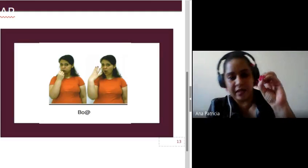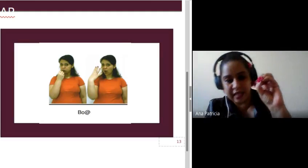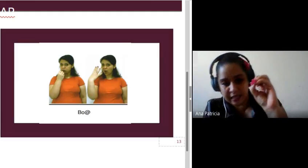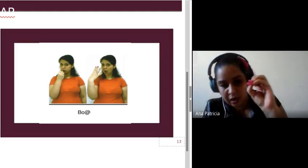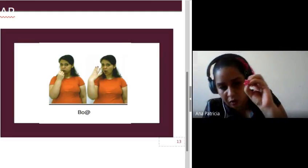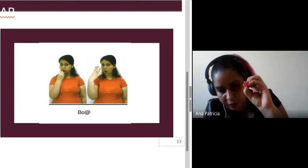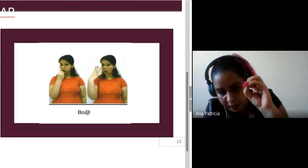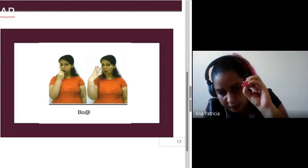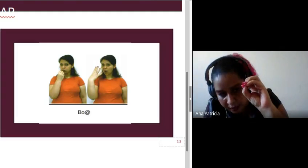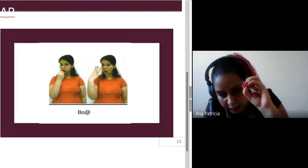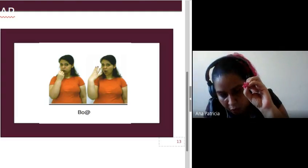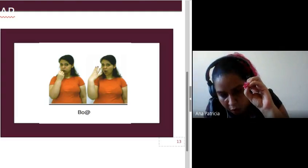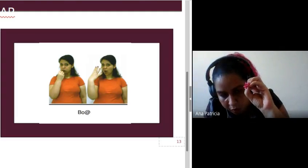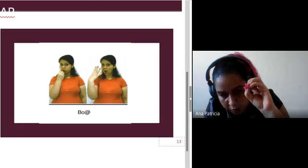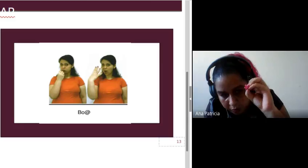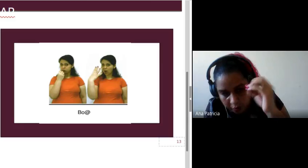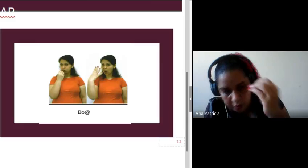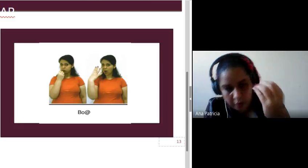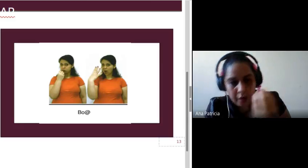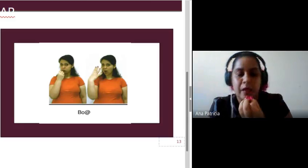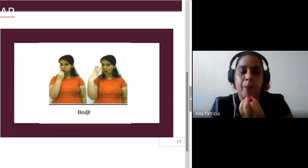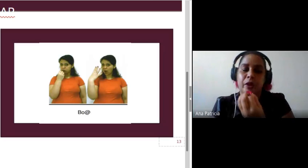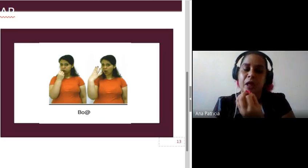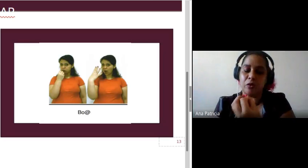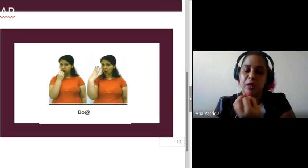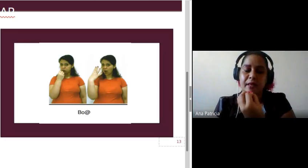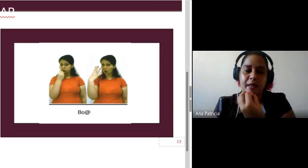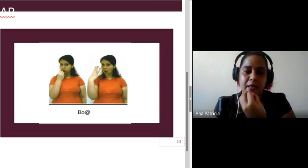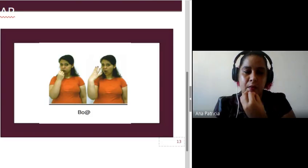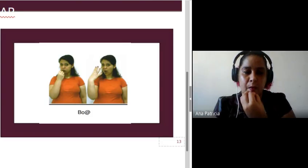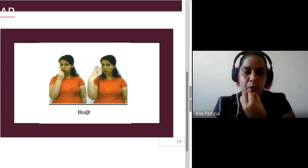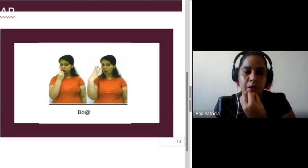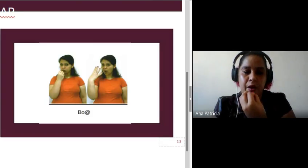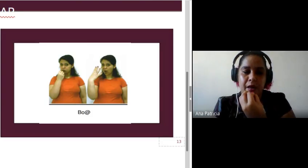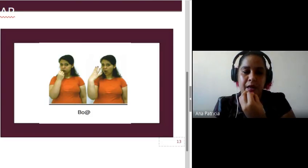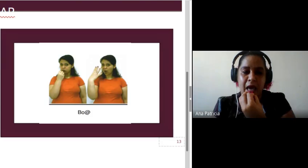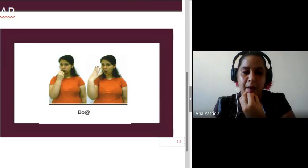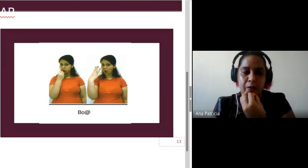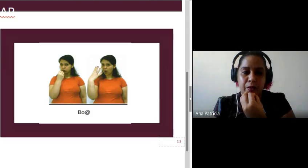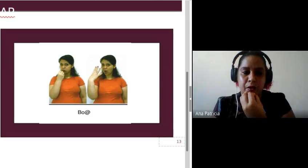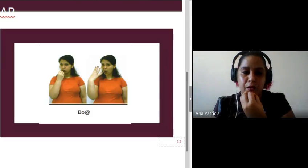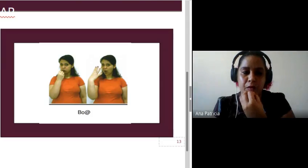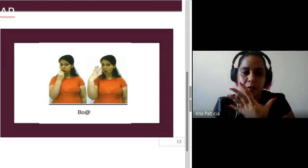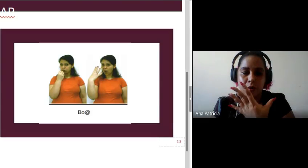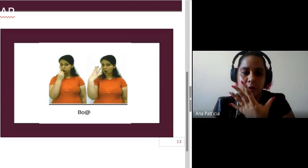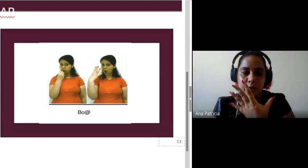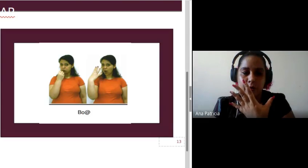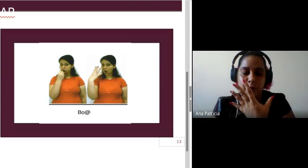Vai fazer assim, ó, a configuração da letra O. Bota a pontinha dos dedos em direção à boca e abre os